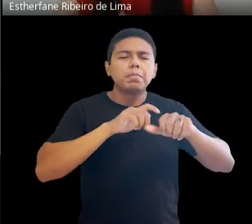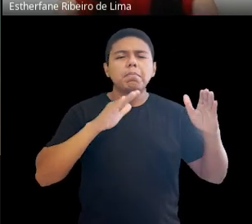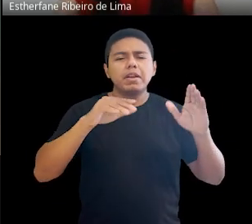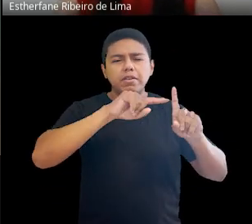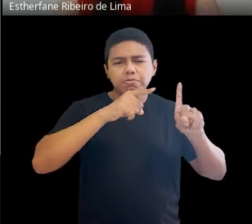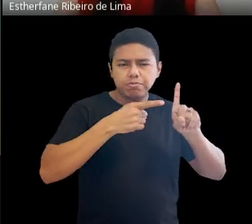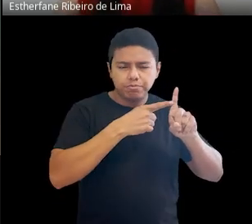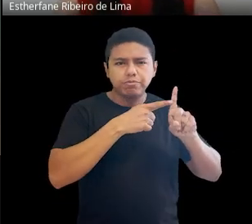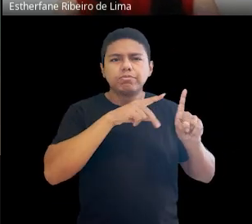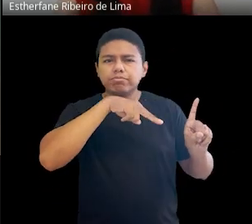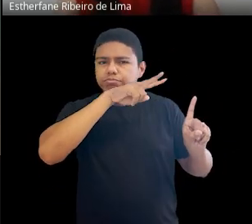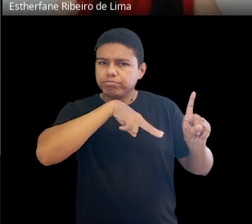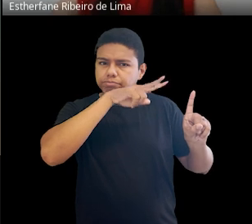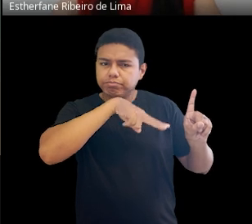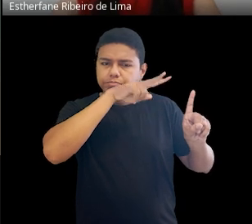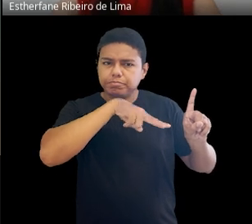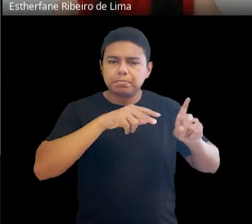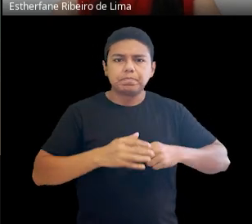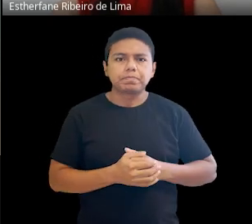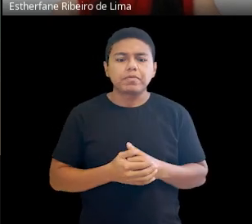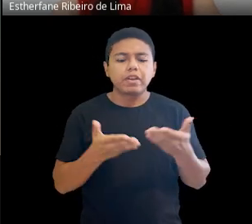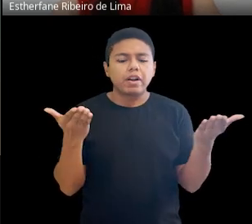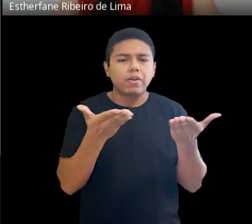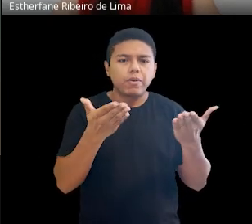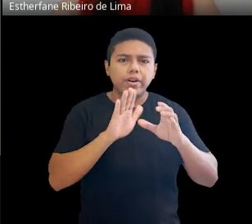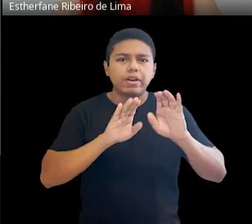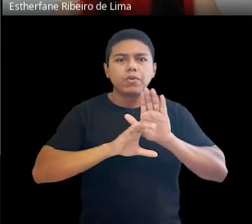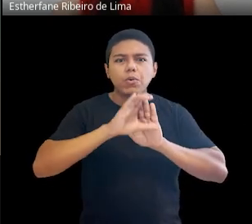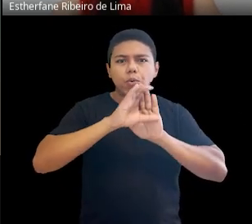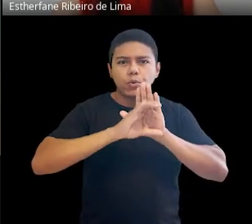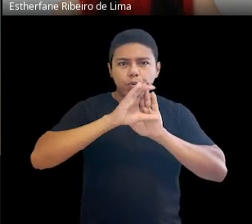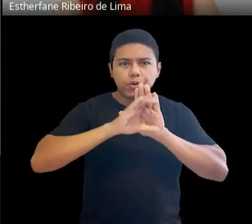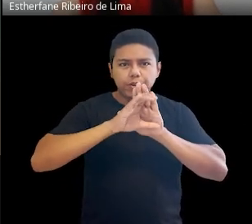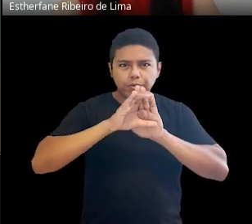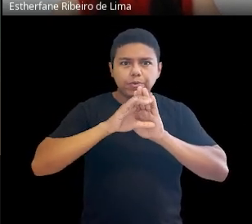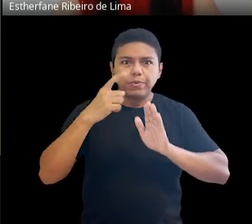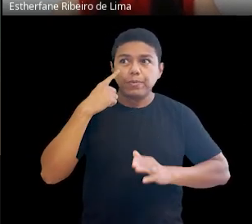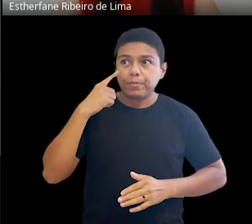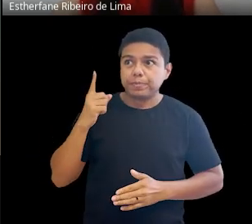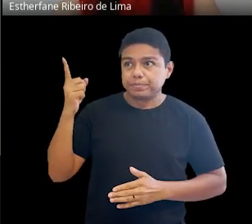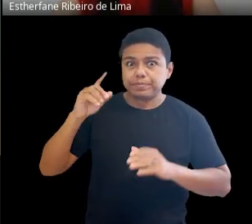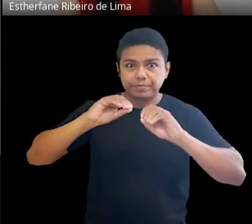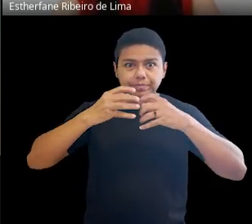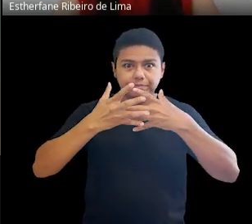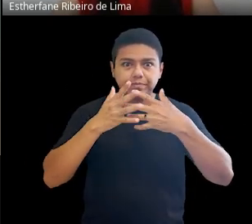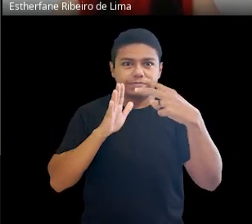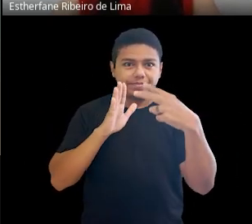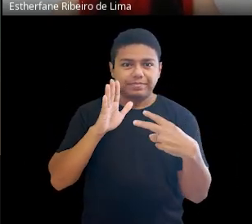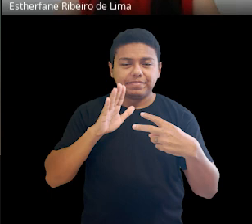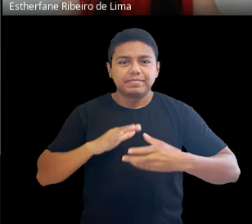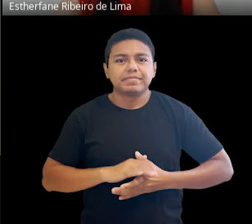Sou enfermeira obstetra na modalidade residência, lotada no Hospital da Mulher do Recife,